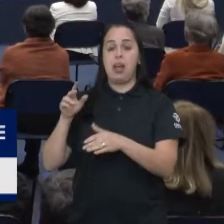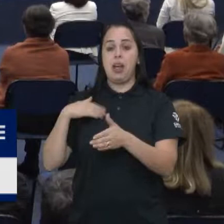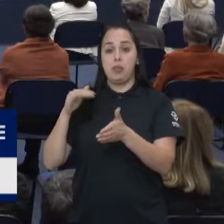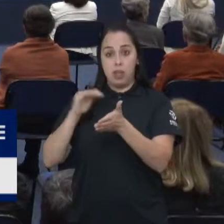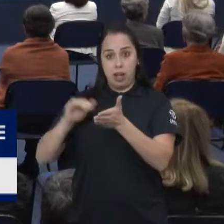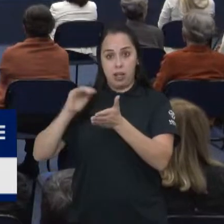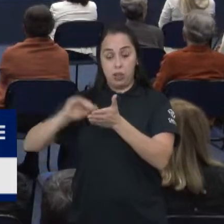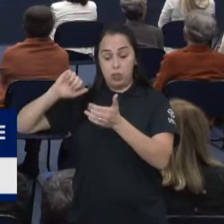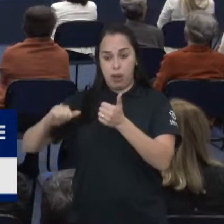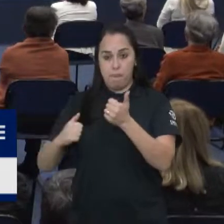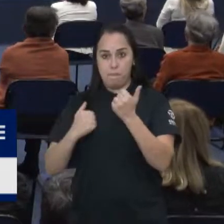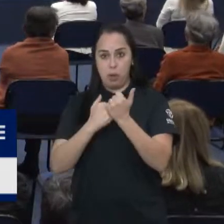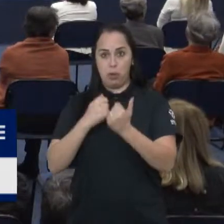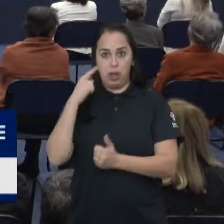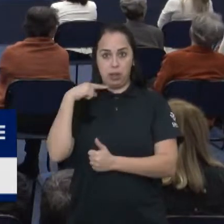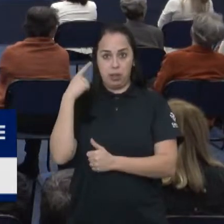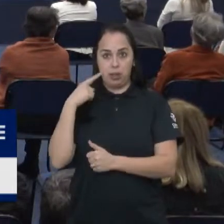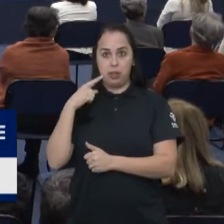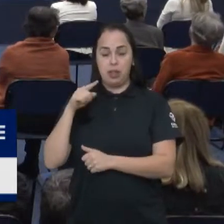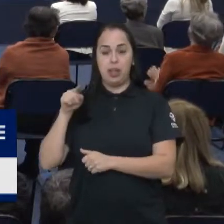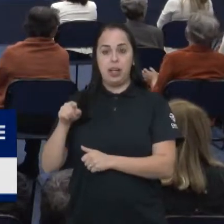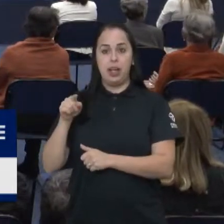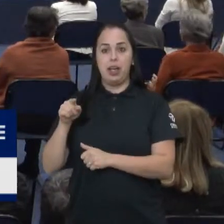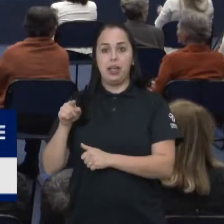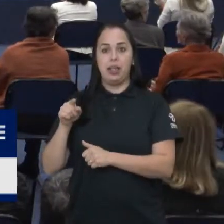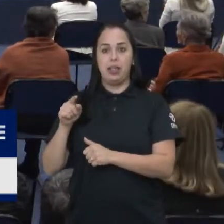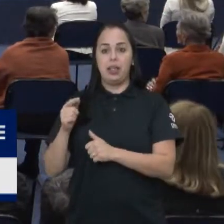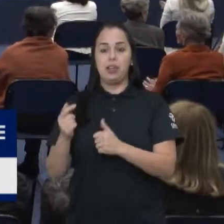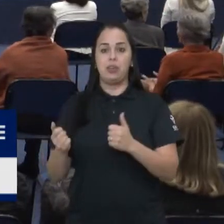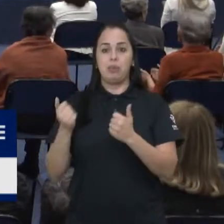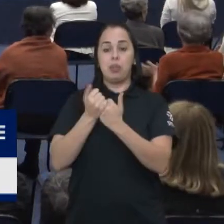Campos, representando o prefeito Anderson Farias.